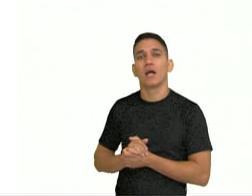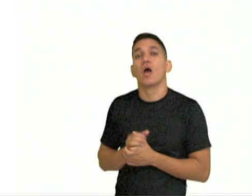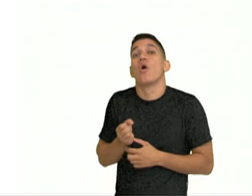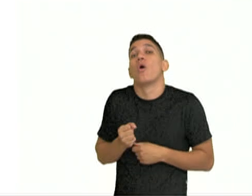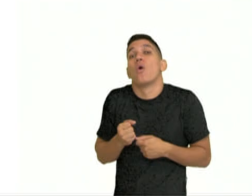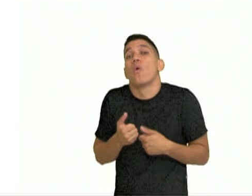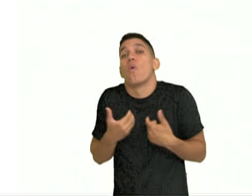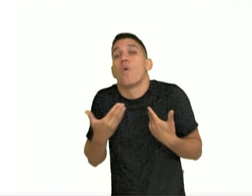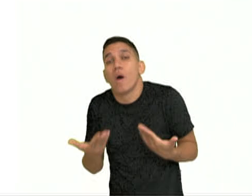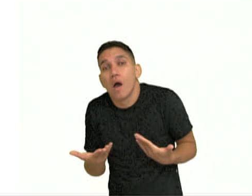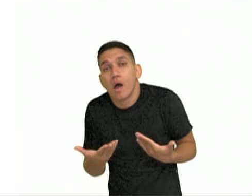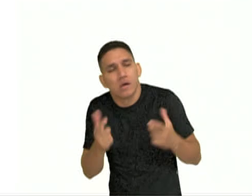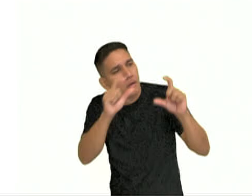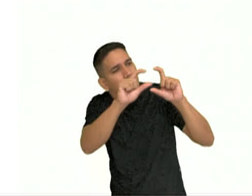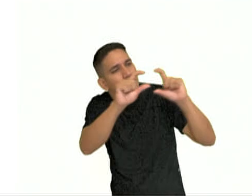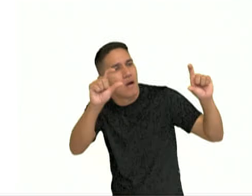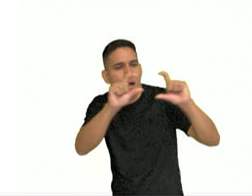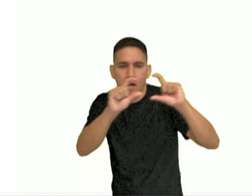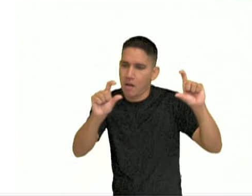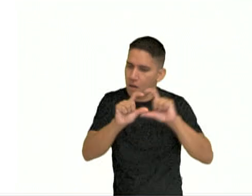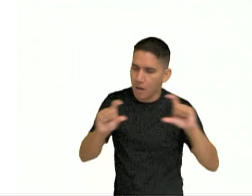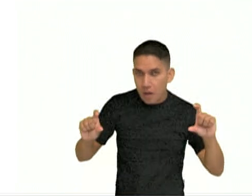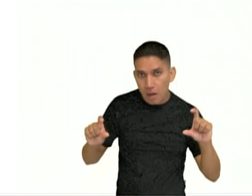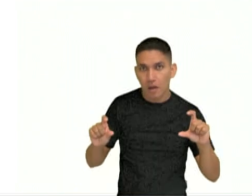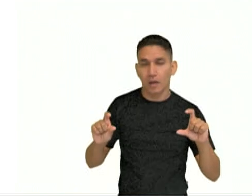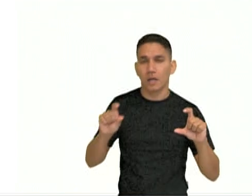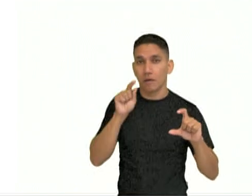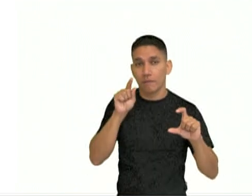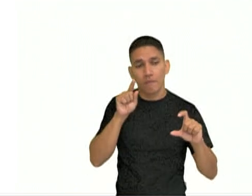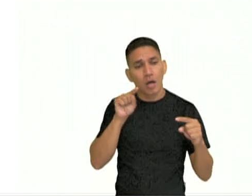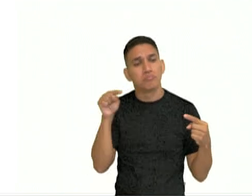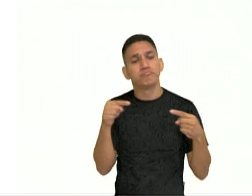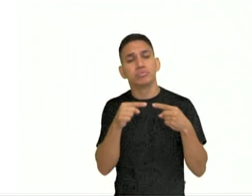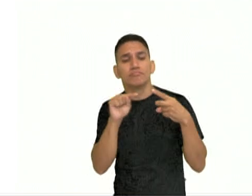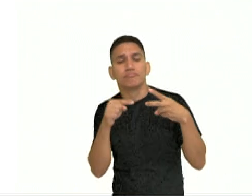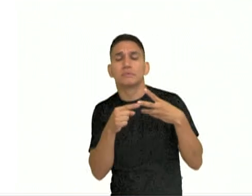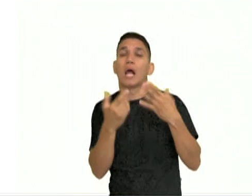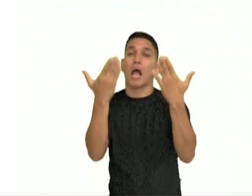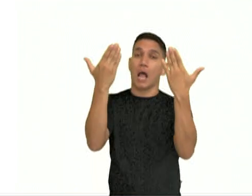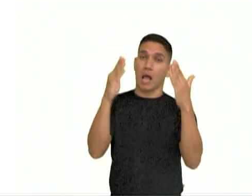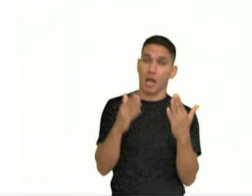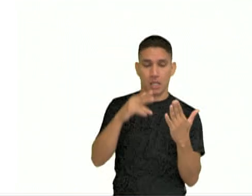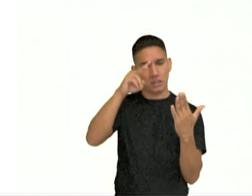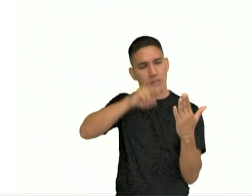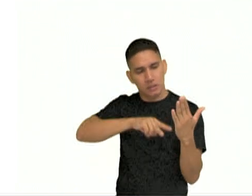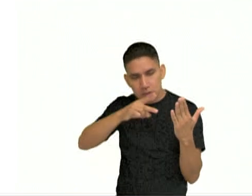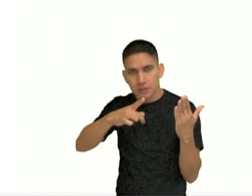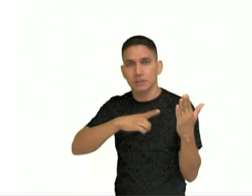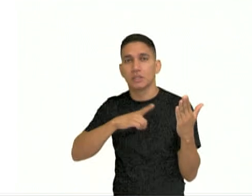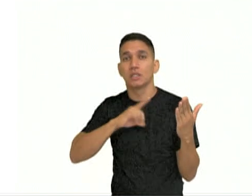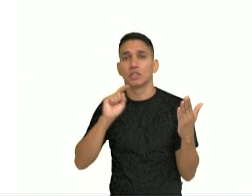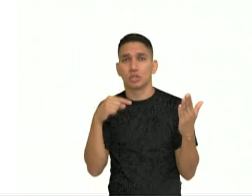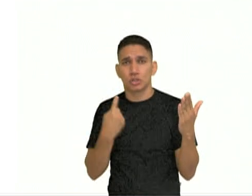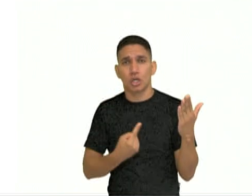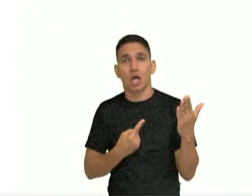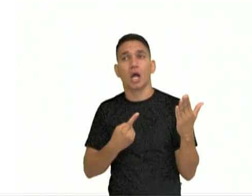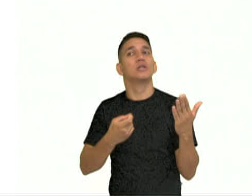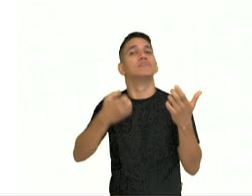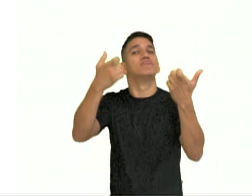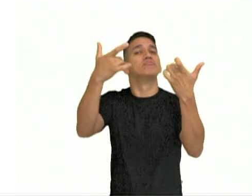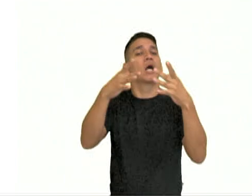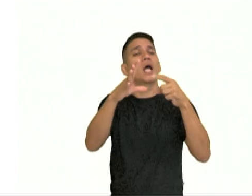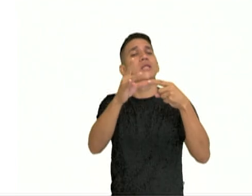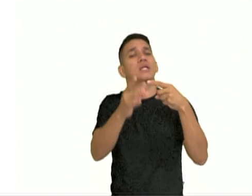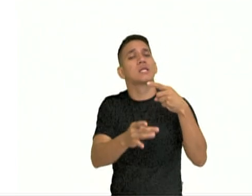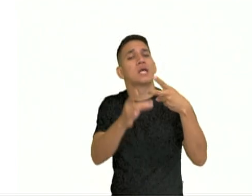quais são as frases, né, que você vai analisar, vai ler e vamos comentar sobre ela.